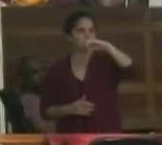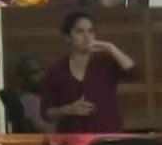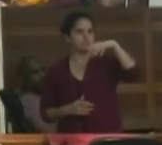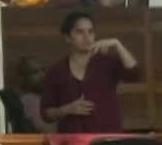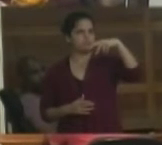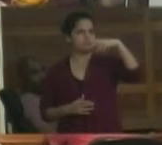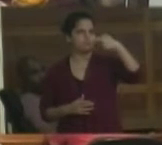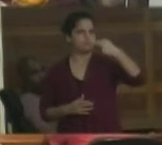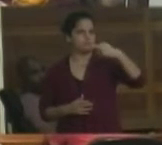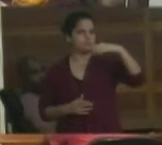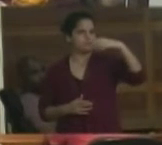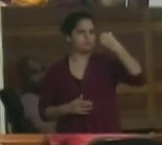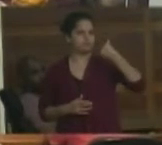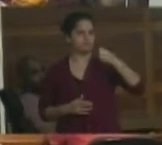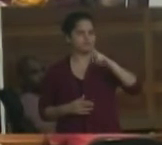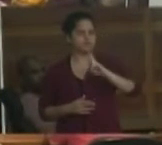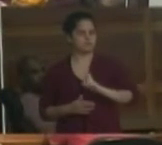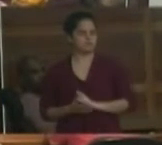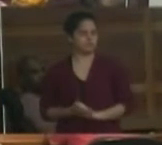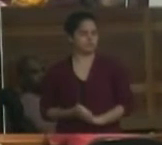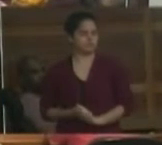e aí